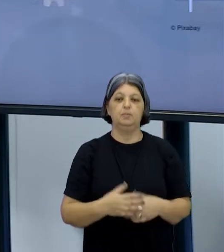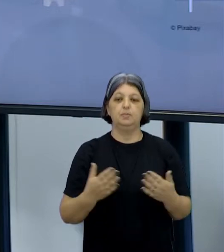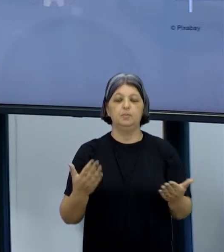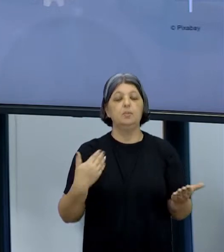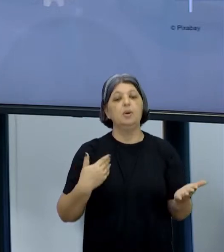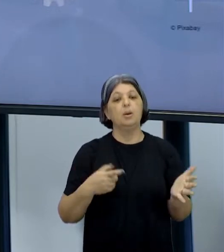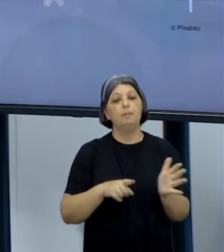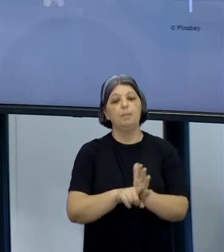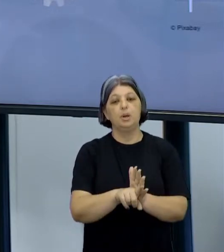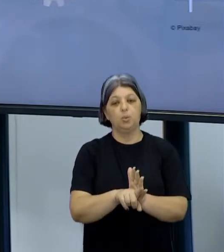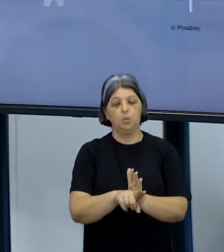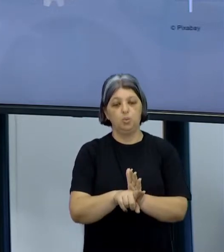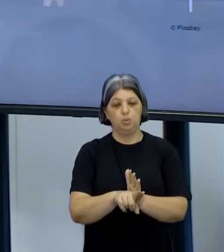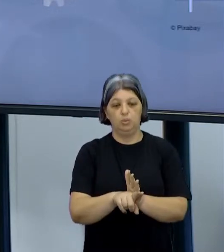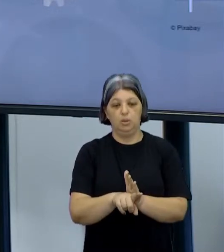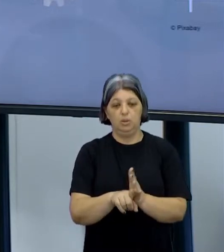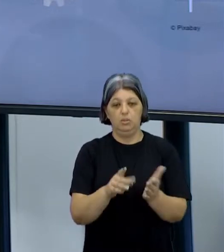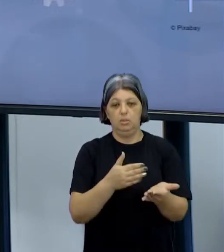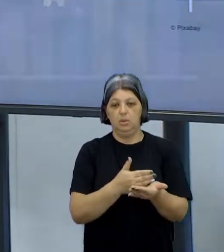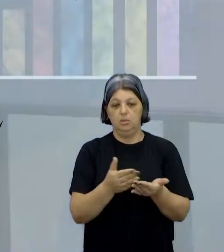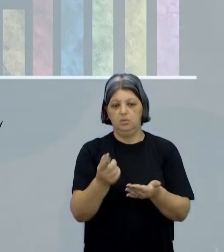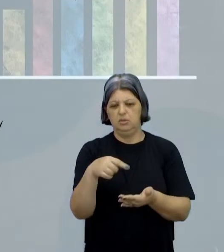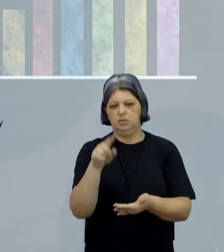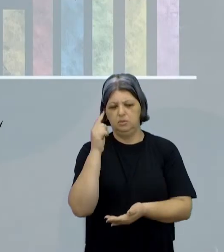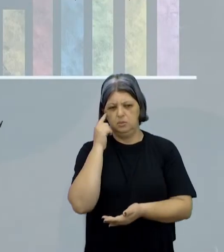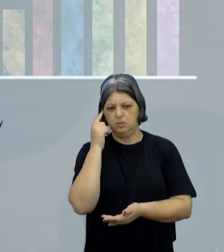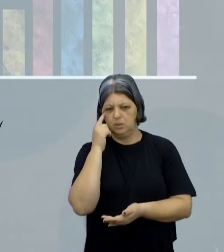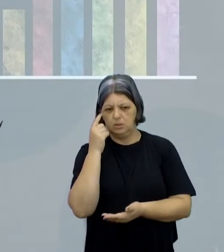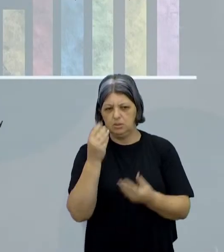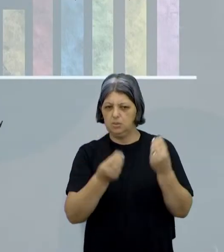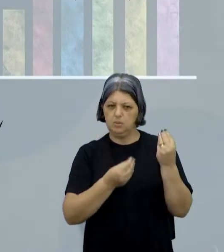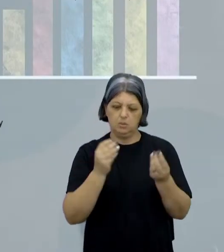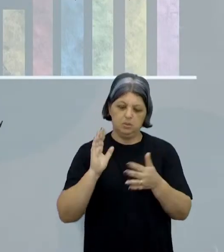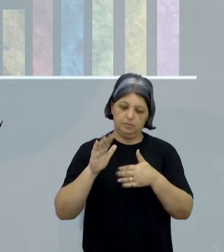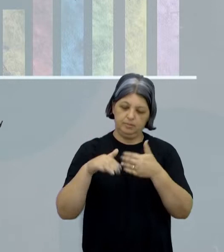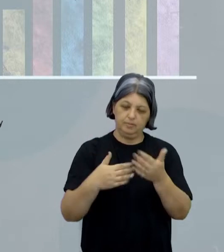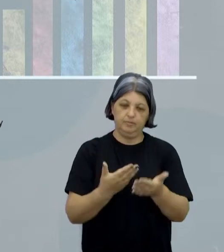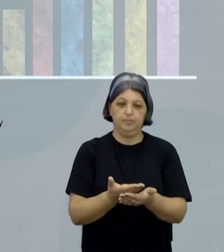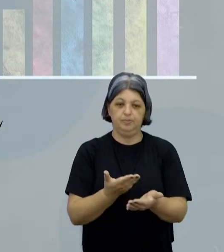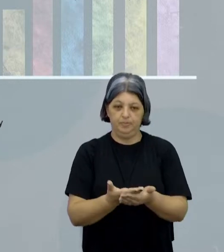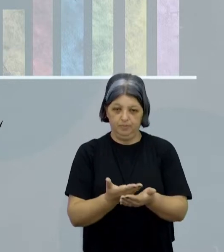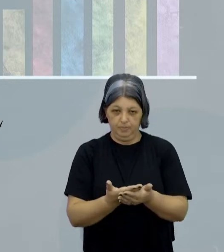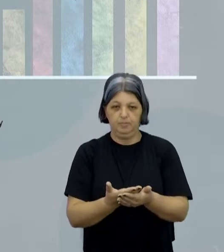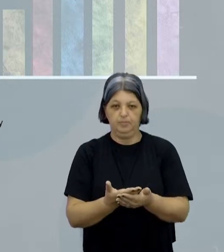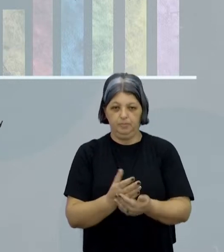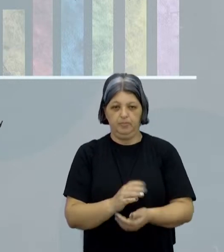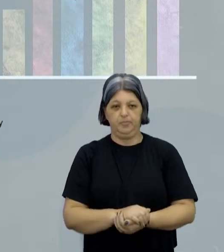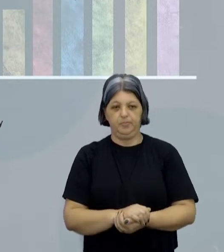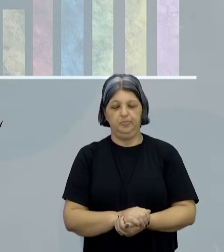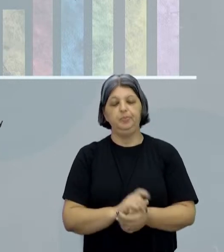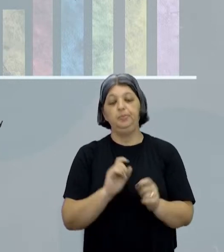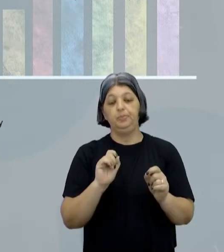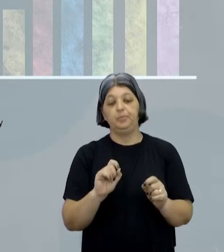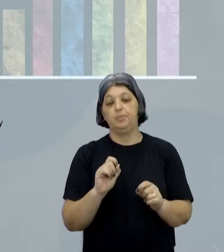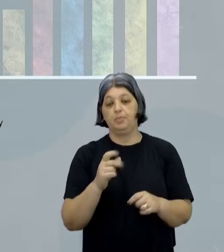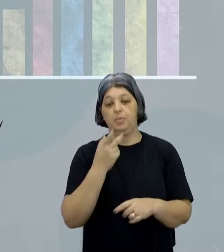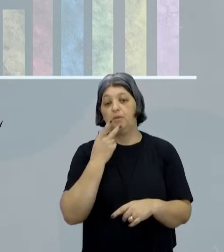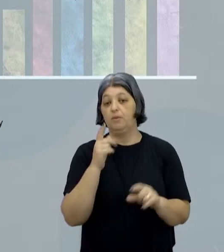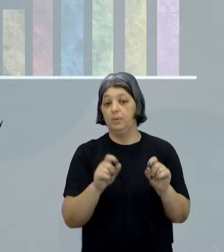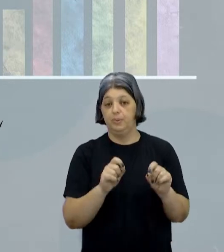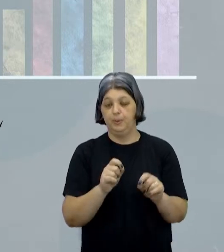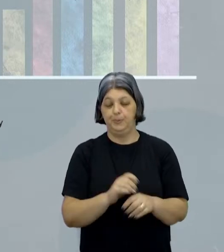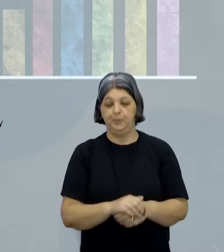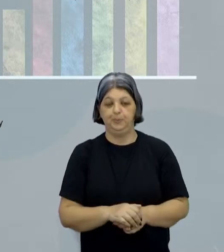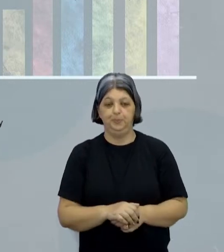nossa perguntinha inicial para vocês irem aí pensando no decorrer da aula, relacionando com o que nós já vimos e com o que vamos falar, tá?